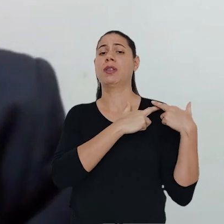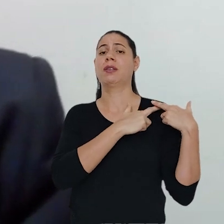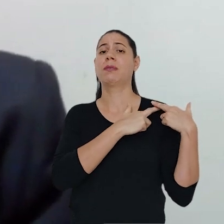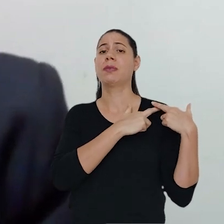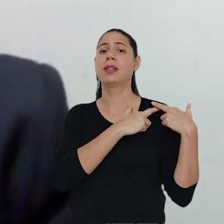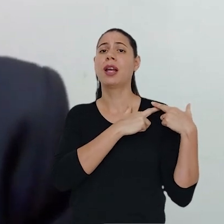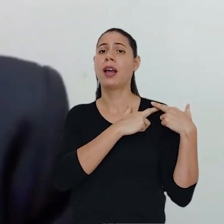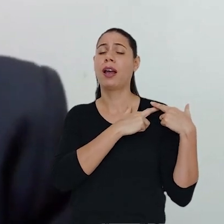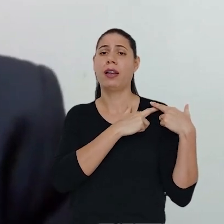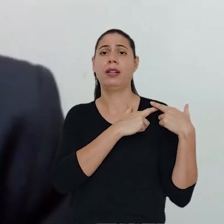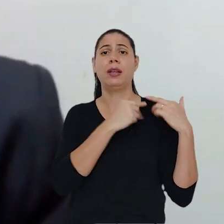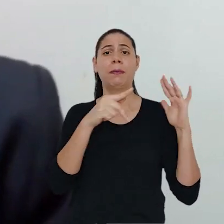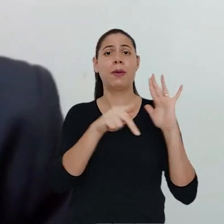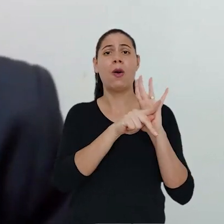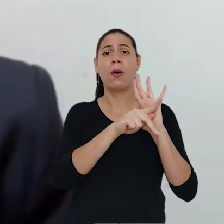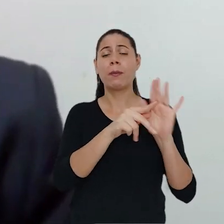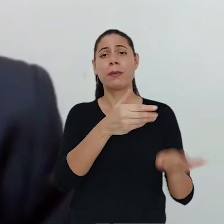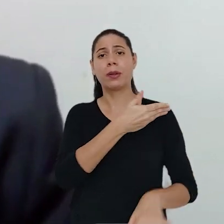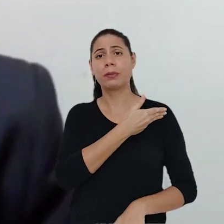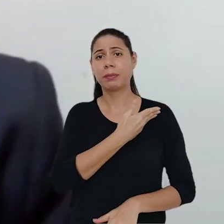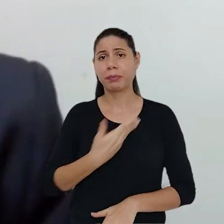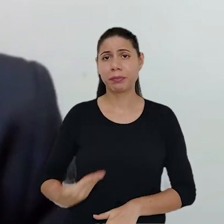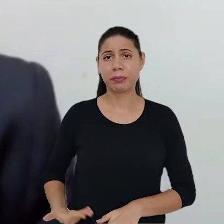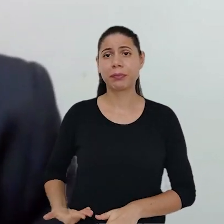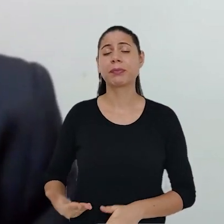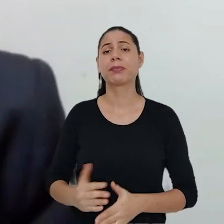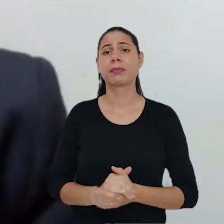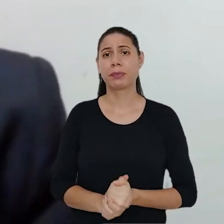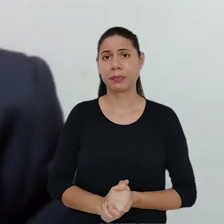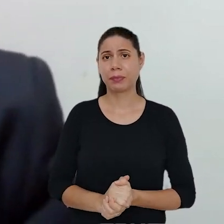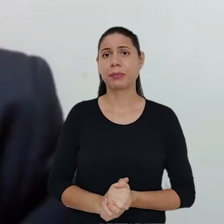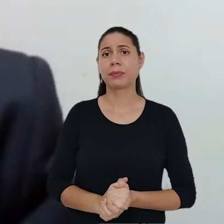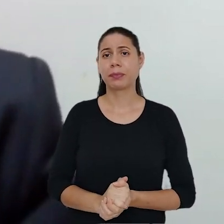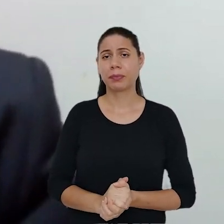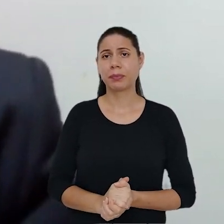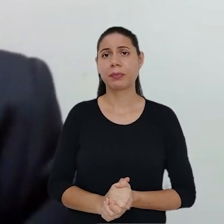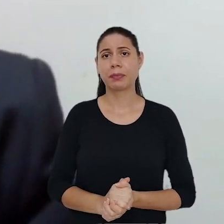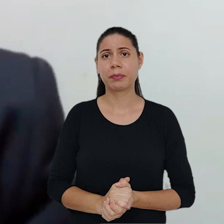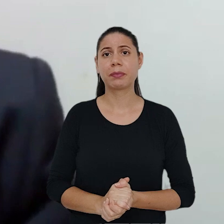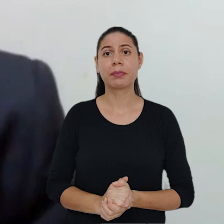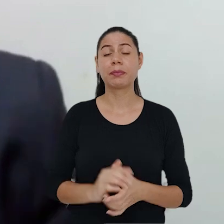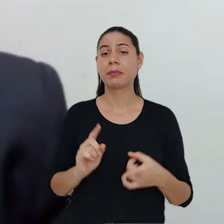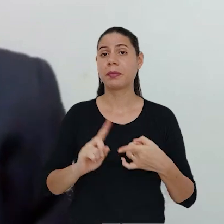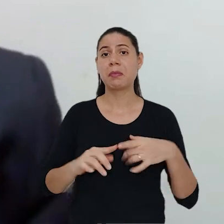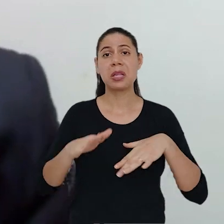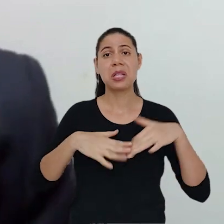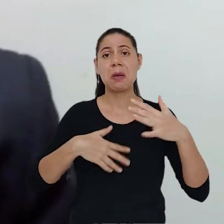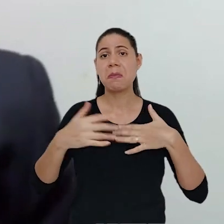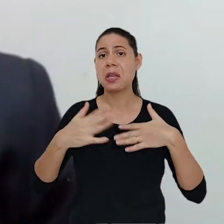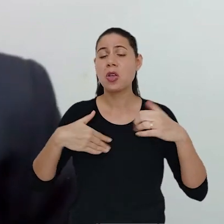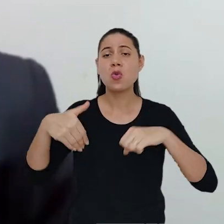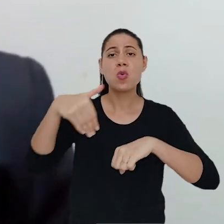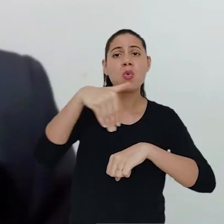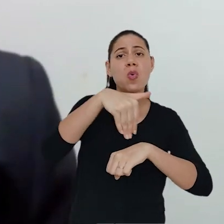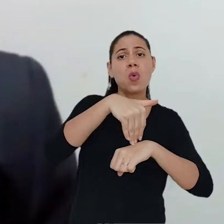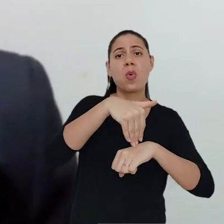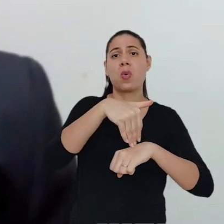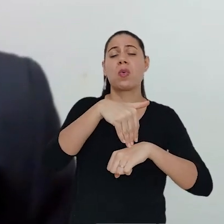responsabilidade seria uma responsabilidade objetiva. Ou seja, nesse caso, independente da